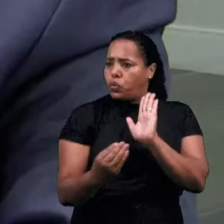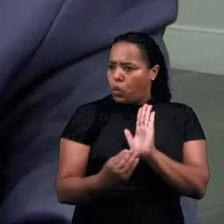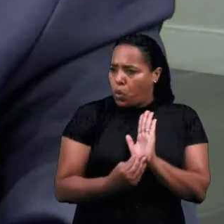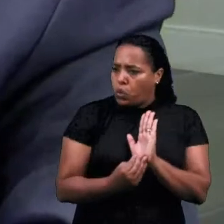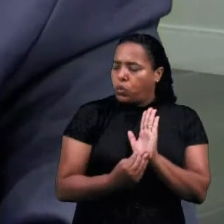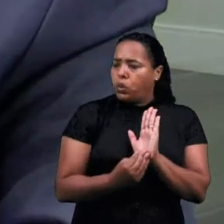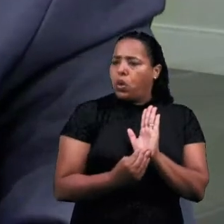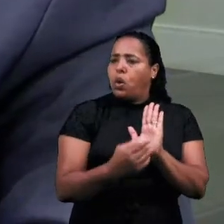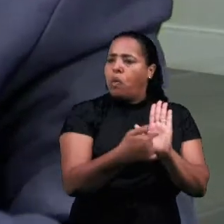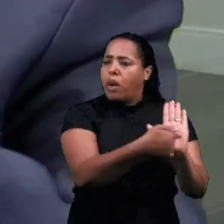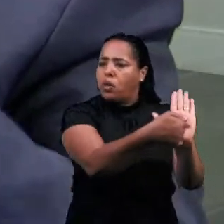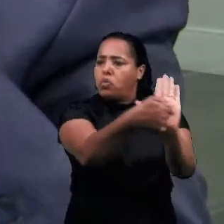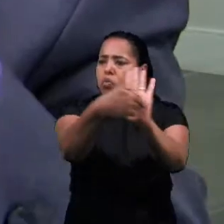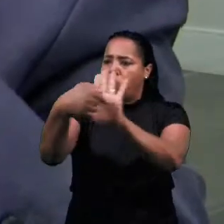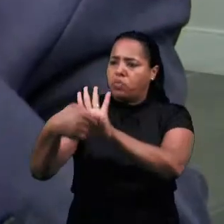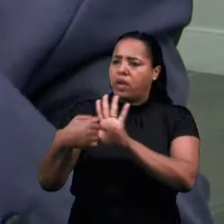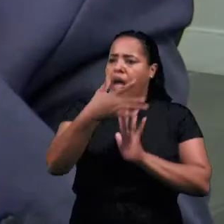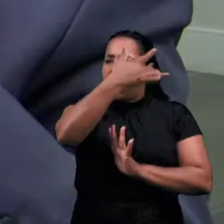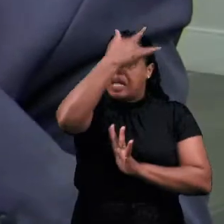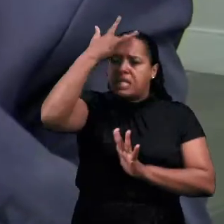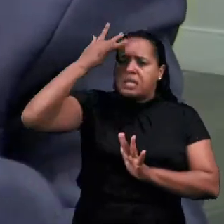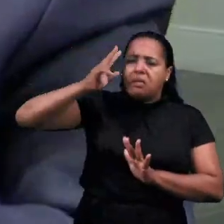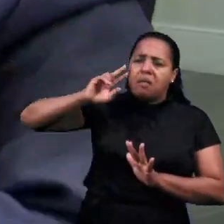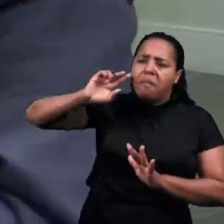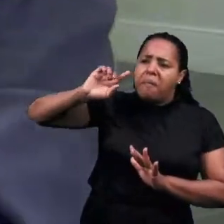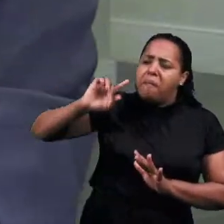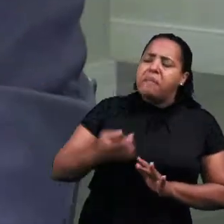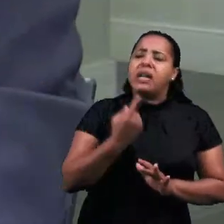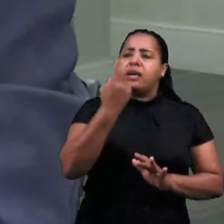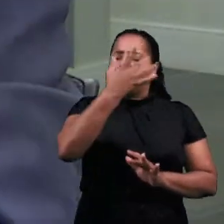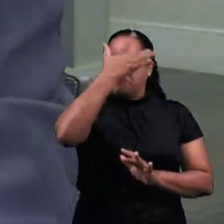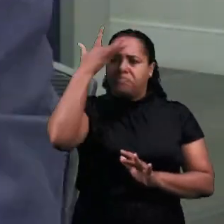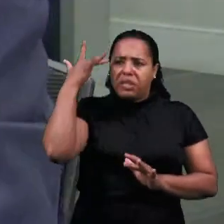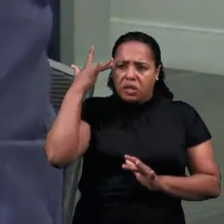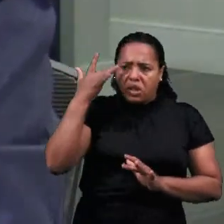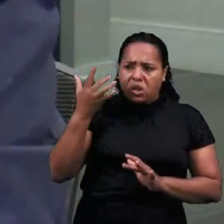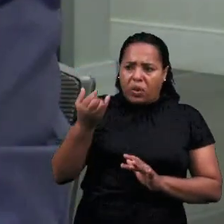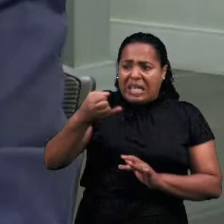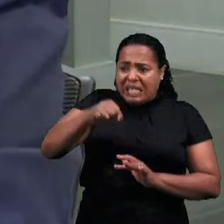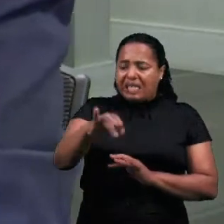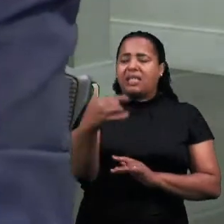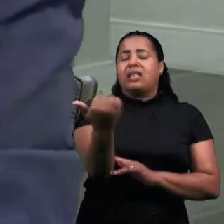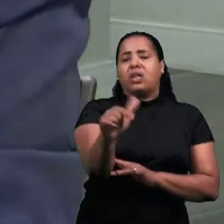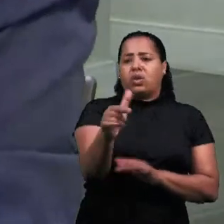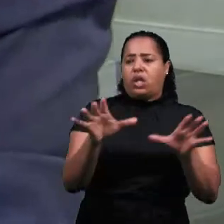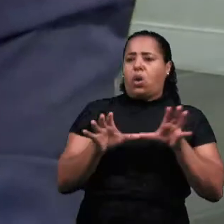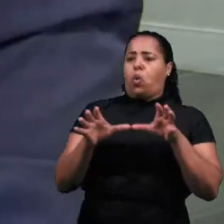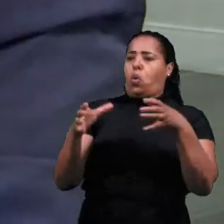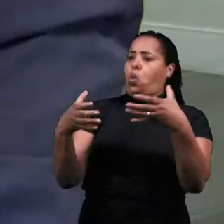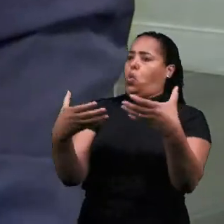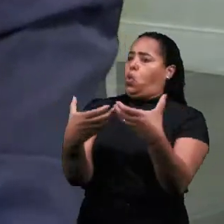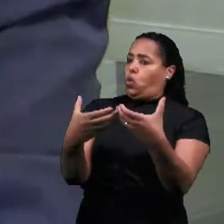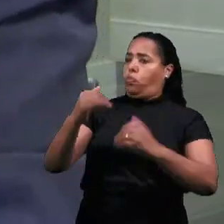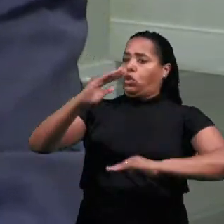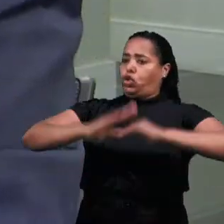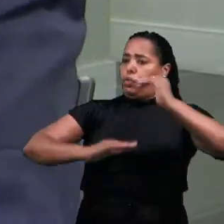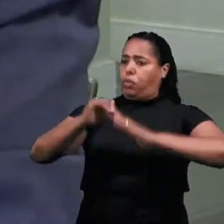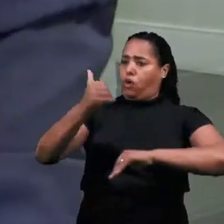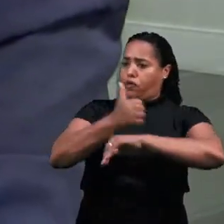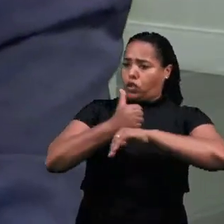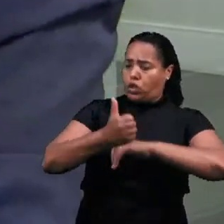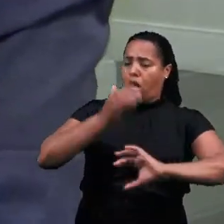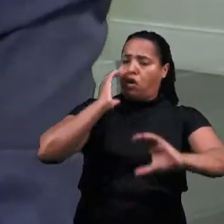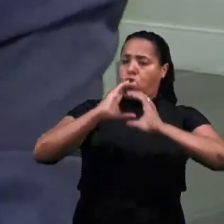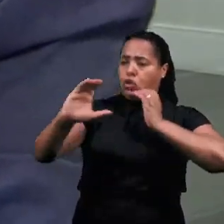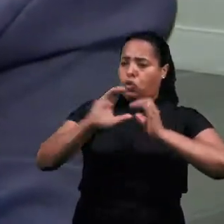para as pessoas, as milhares de pessoas, se não houvesse profissionais da comunicação, da